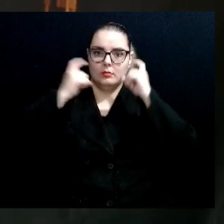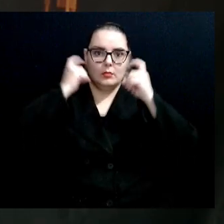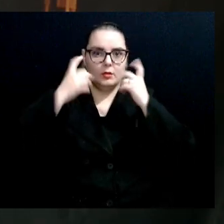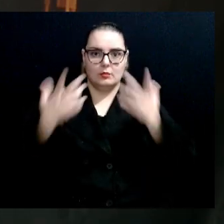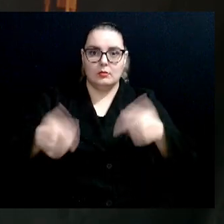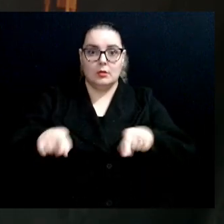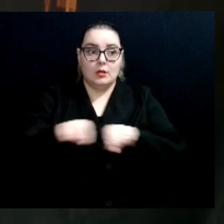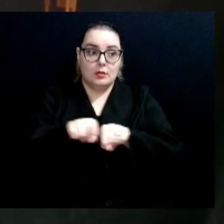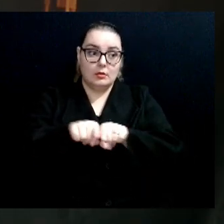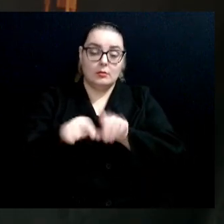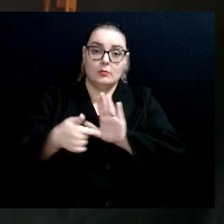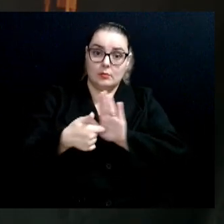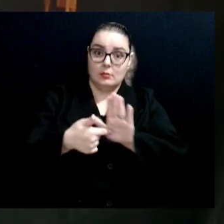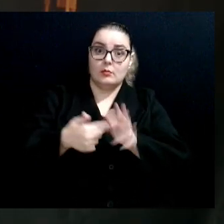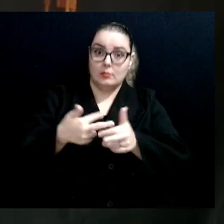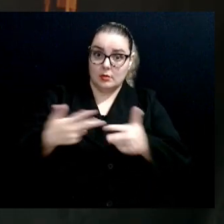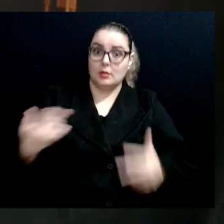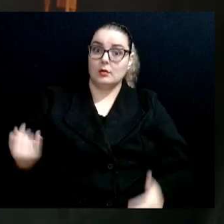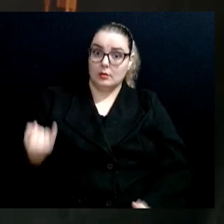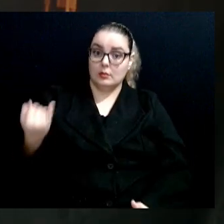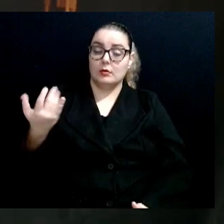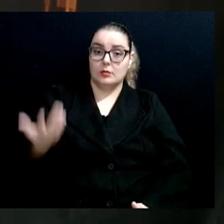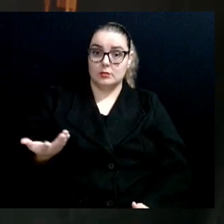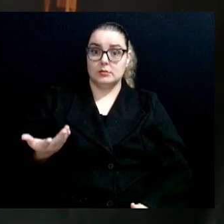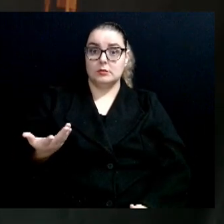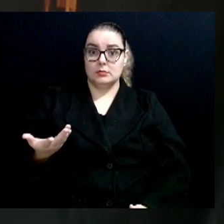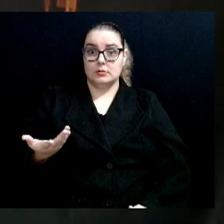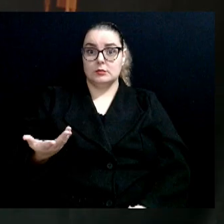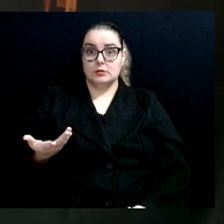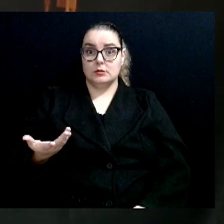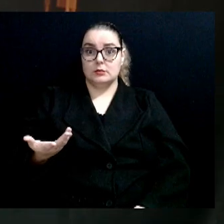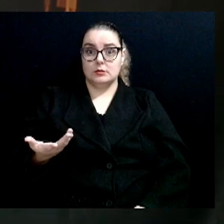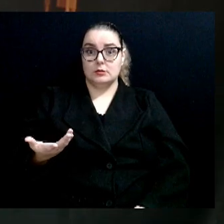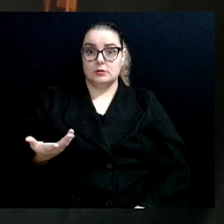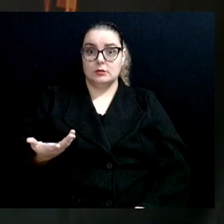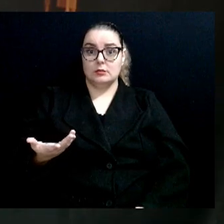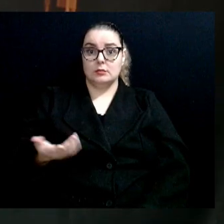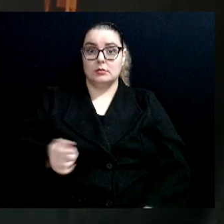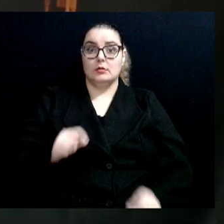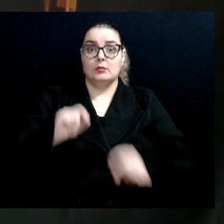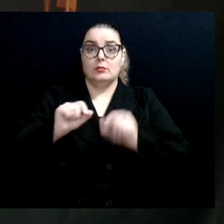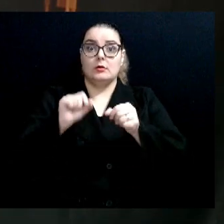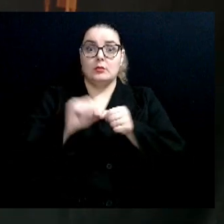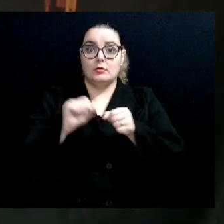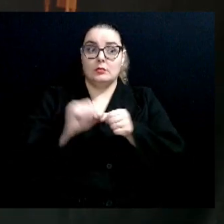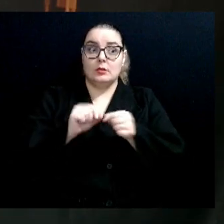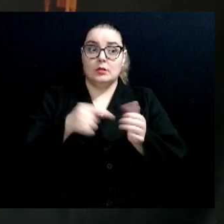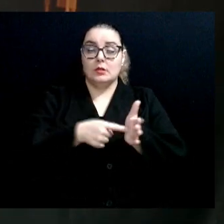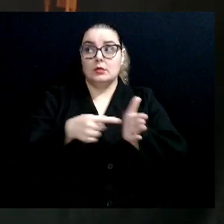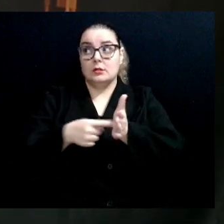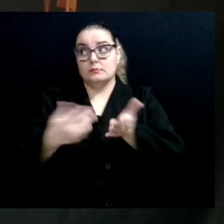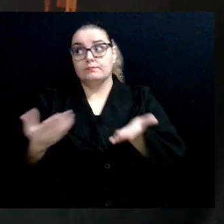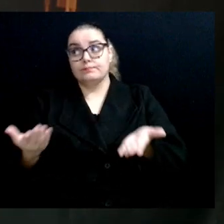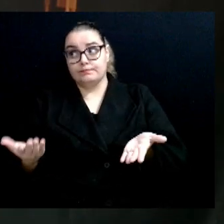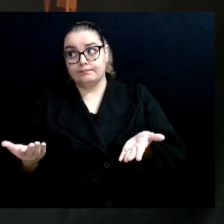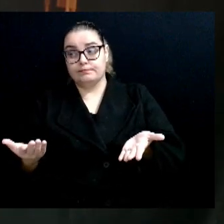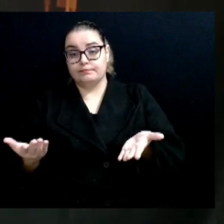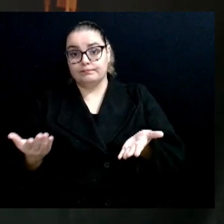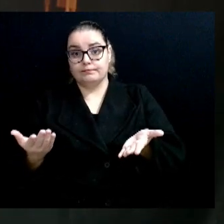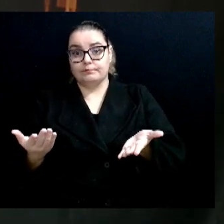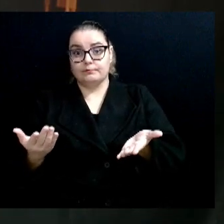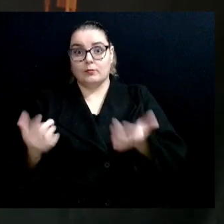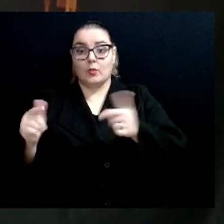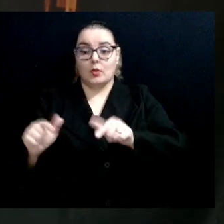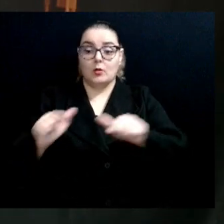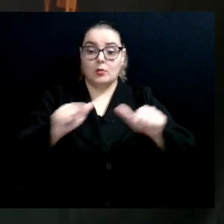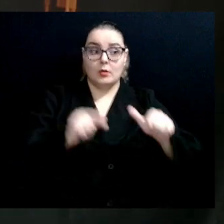ponto importante, porque o que fizeram com essas denúncias, né? Onde estão essas pessoas? O que